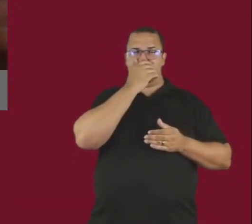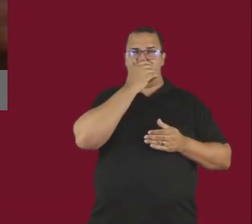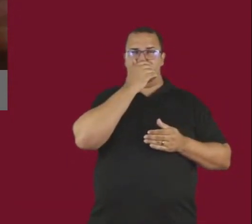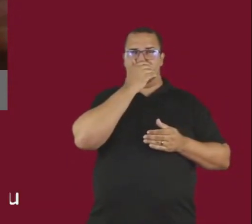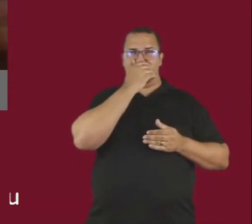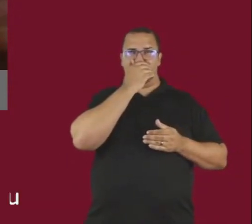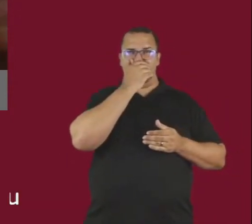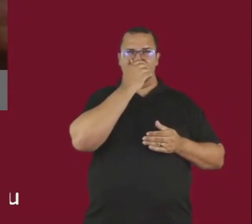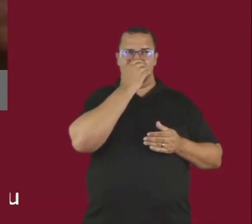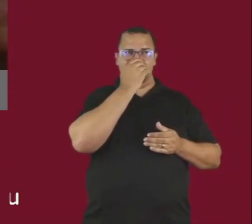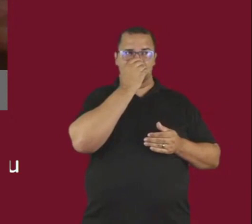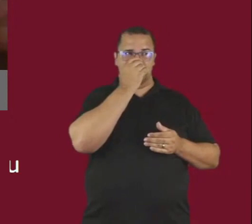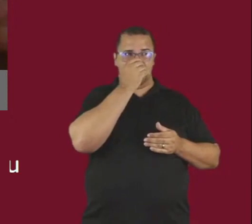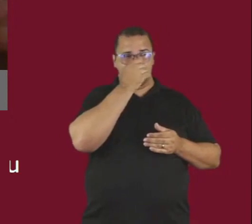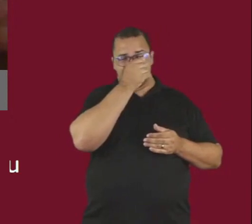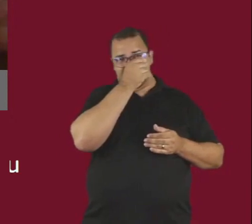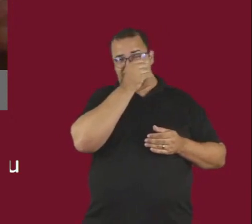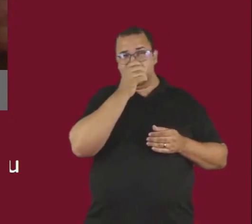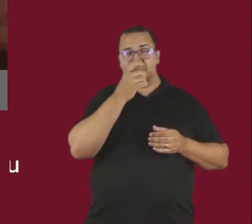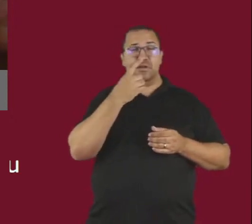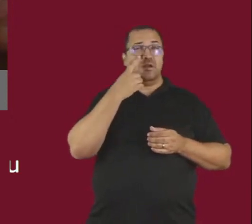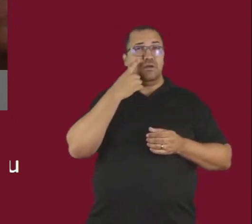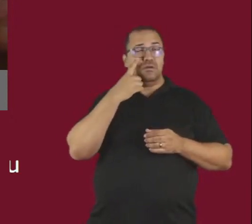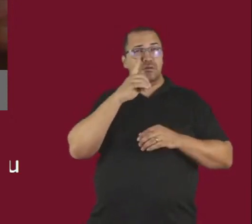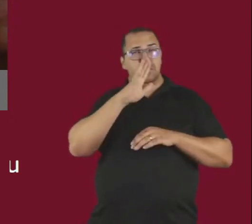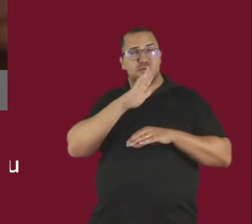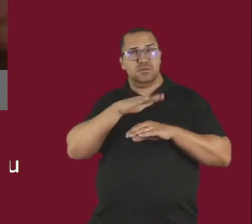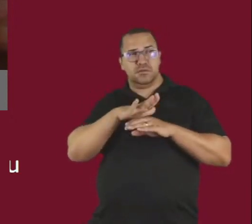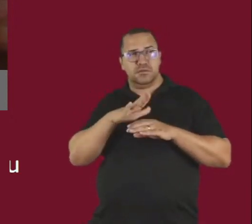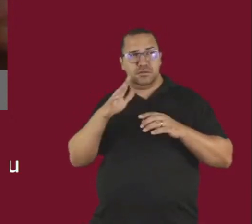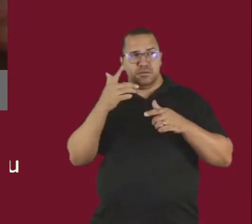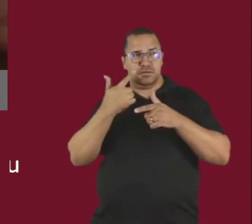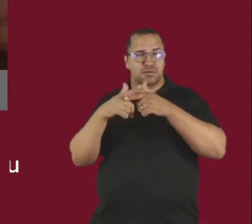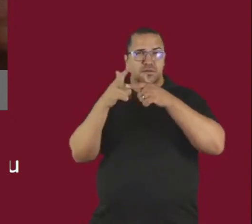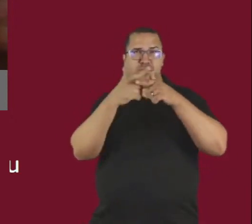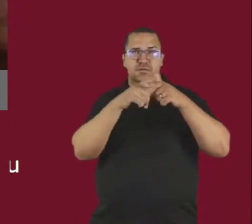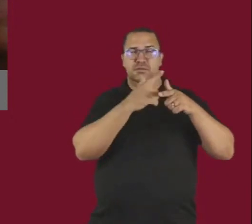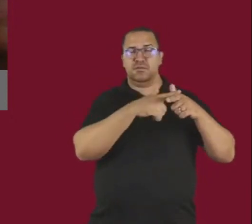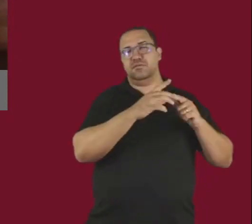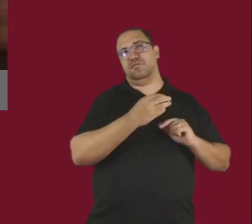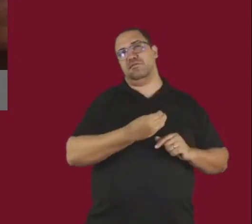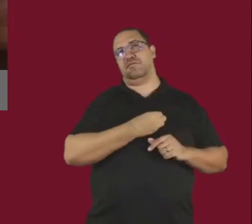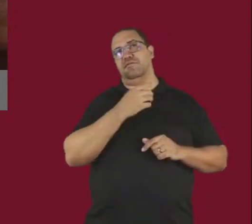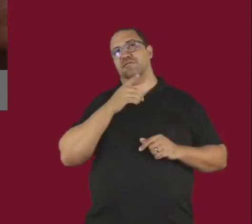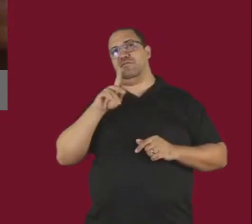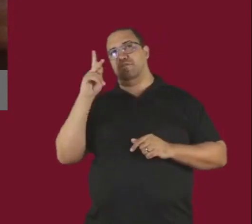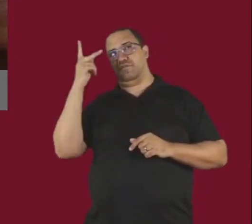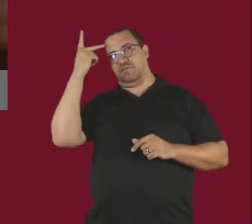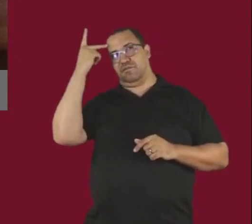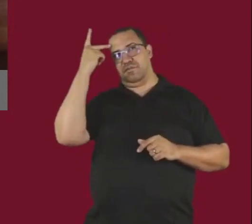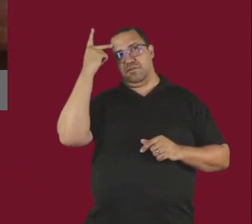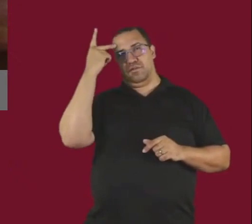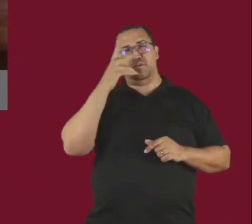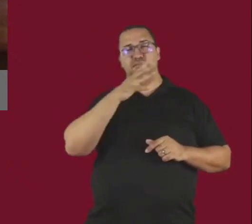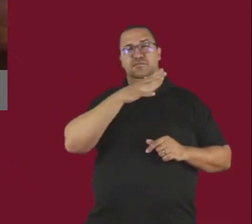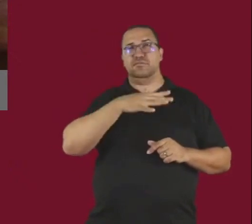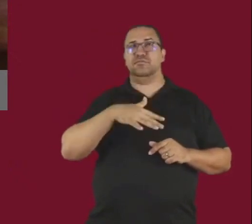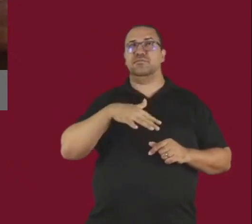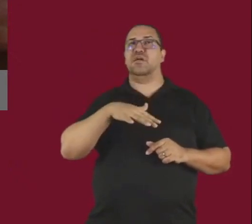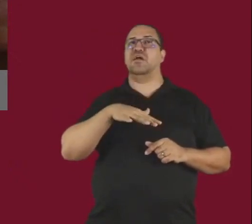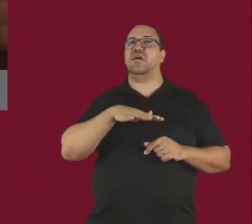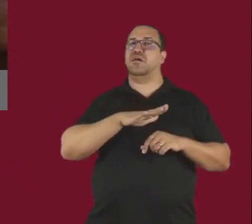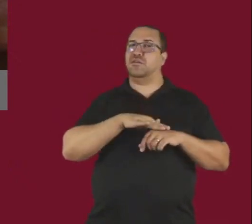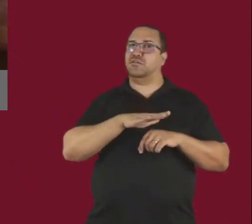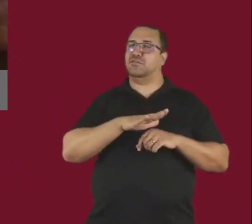Apesar do que eu vivo hoje ser muito mais brutal do que eu vivi em São Paulo, hoje eu me sinto, de certa forma,